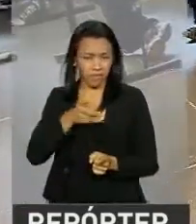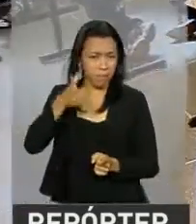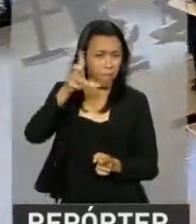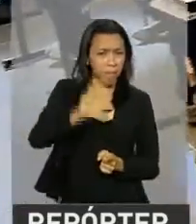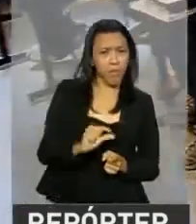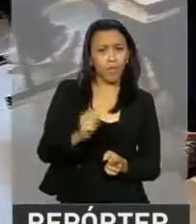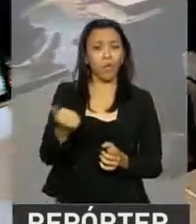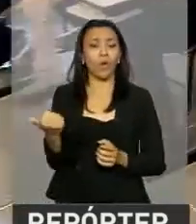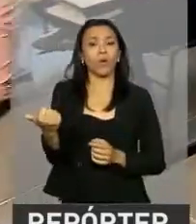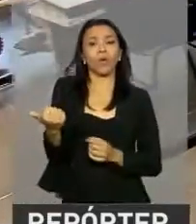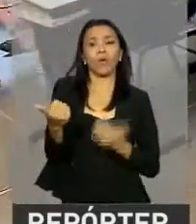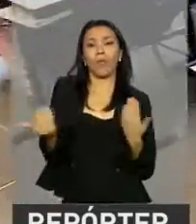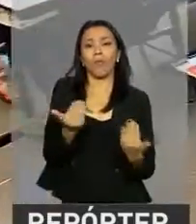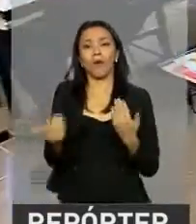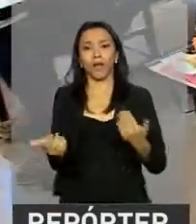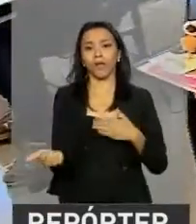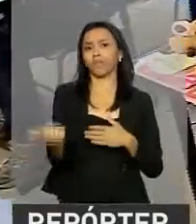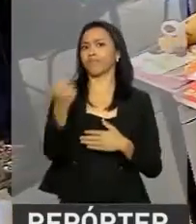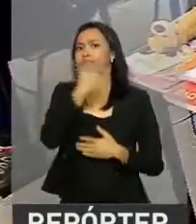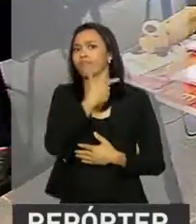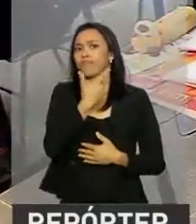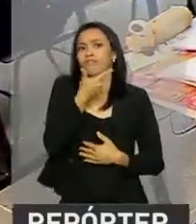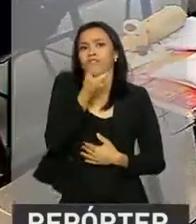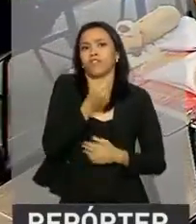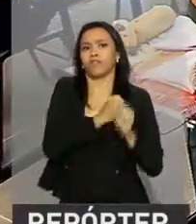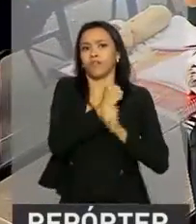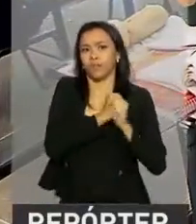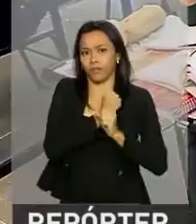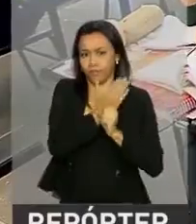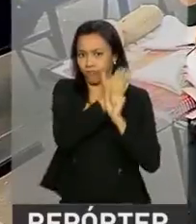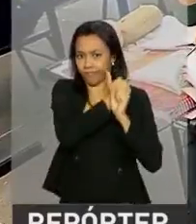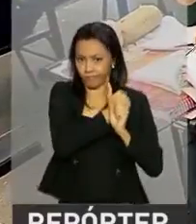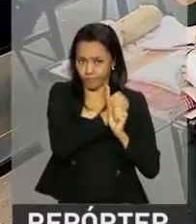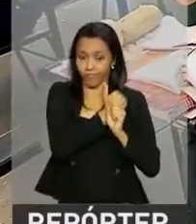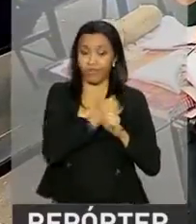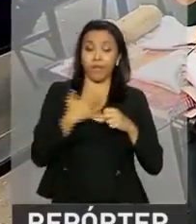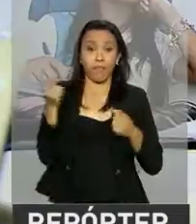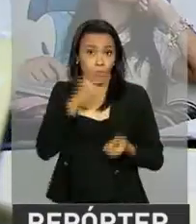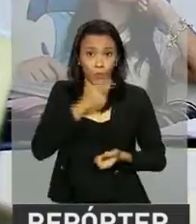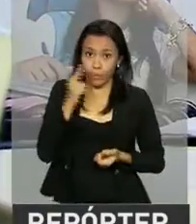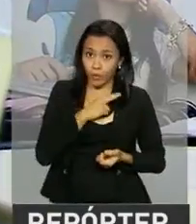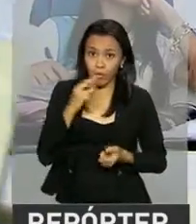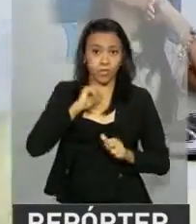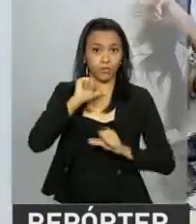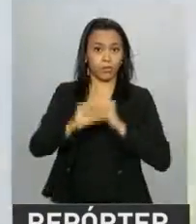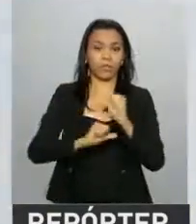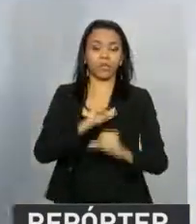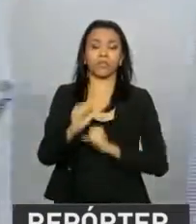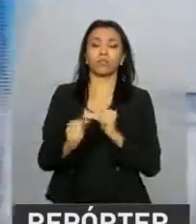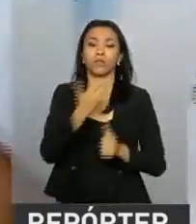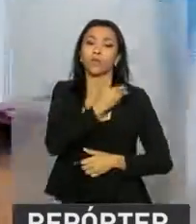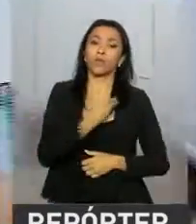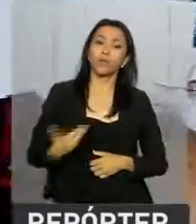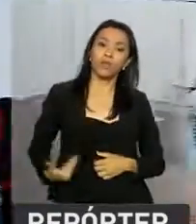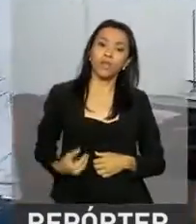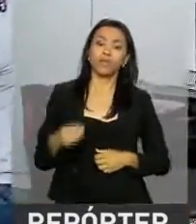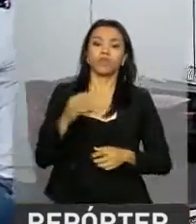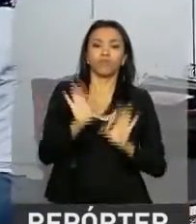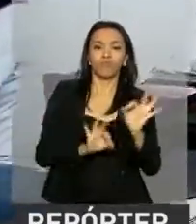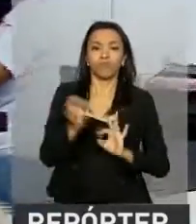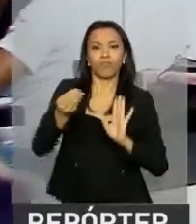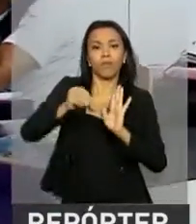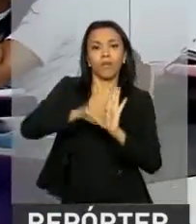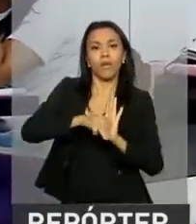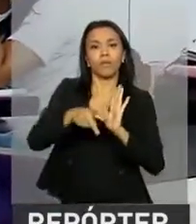que o desempenho dos estudantes de 20 anos atrás. Para acelerar as mudanças, o governo optou por enviar medida provisória